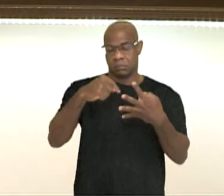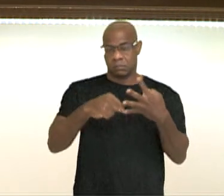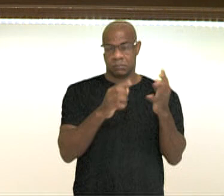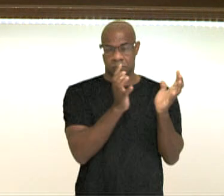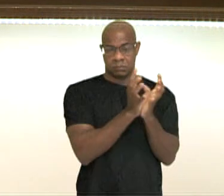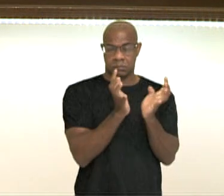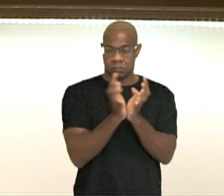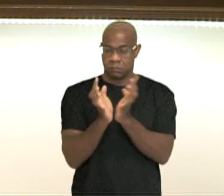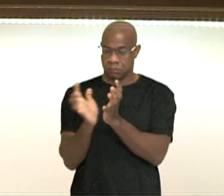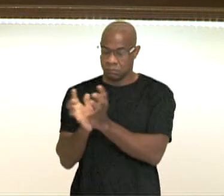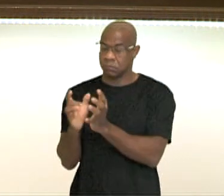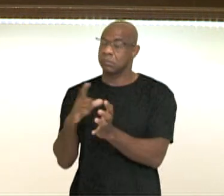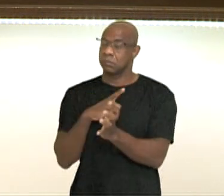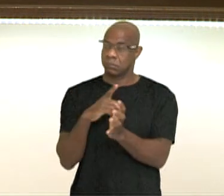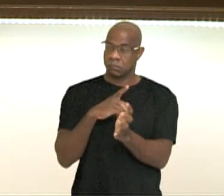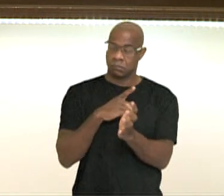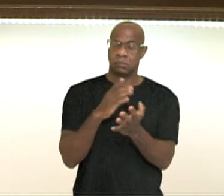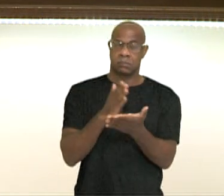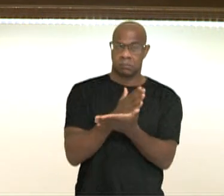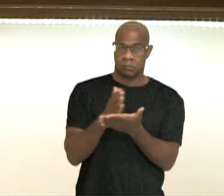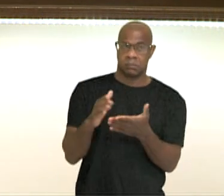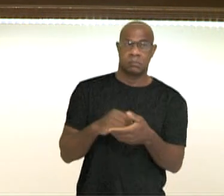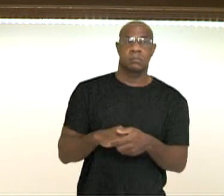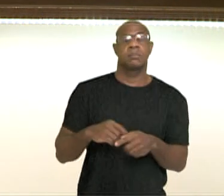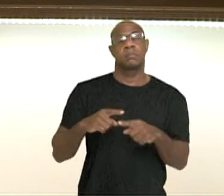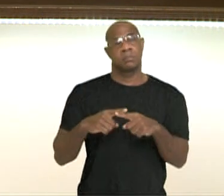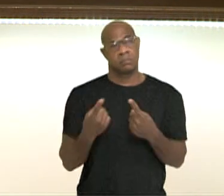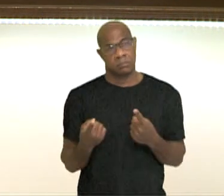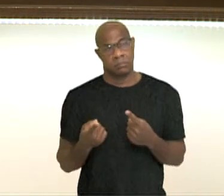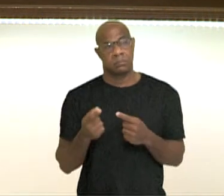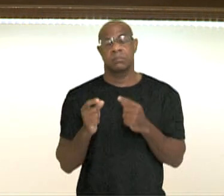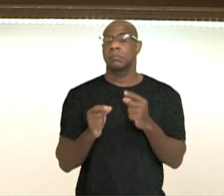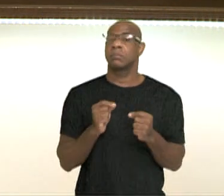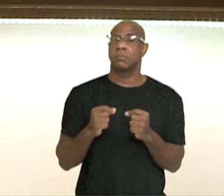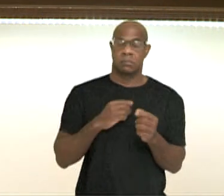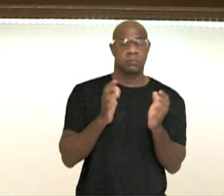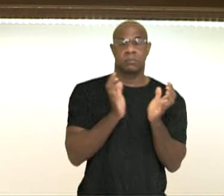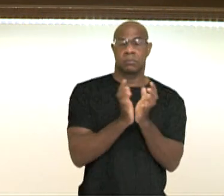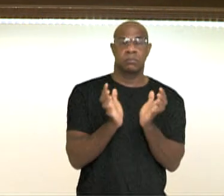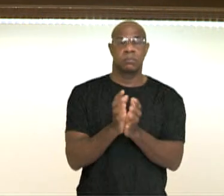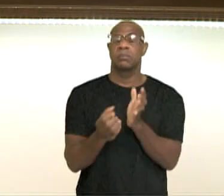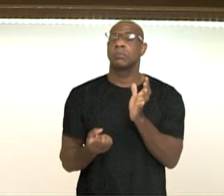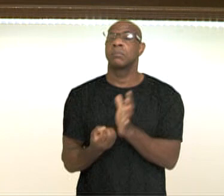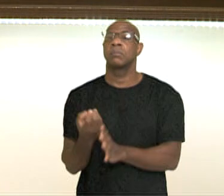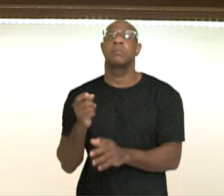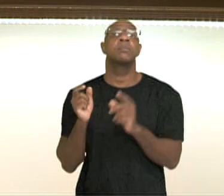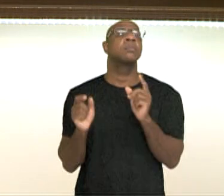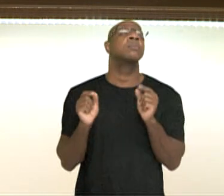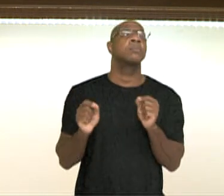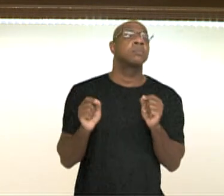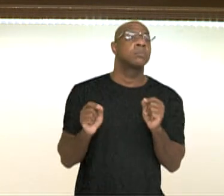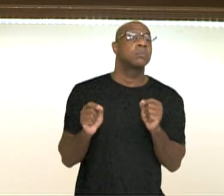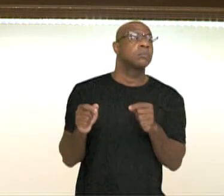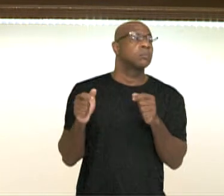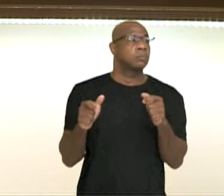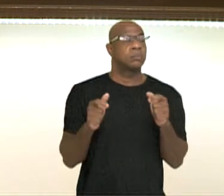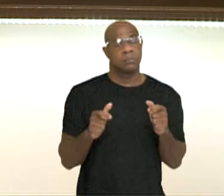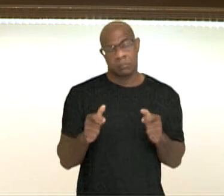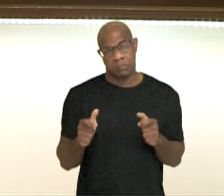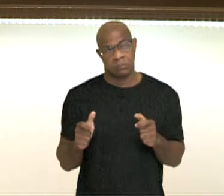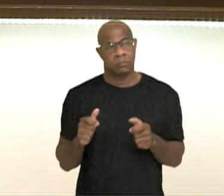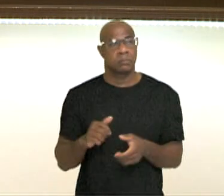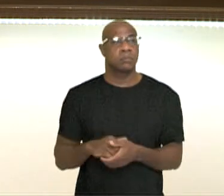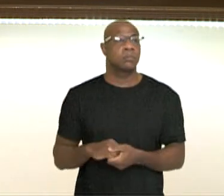dentro de classes sociais, e uma das razões que vai trazer essas classes sociais colocar o seu lugar